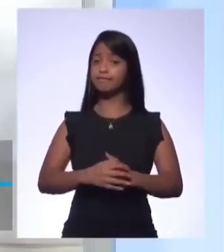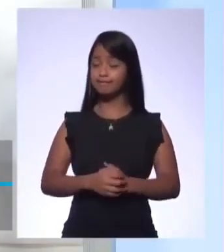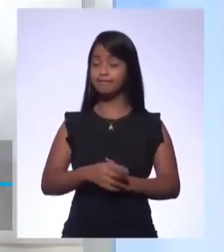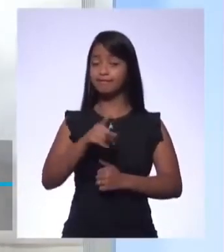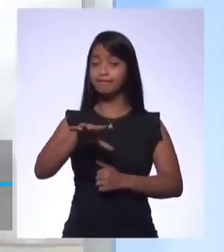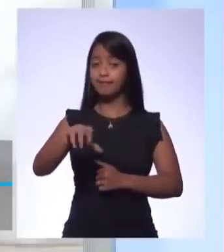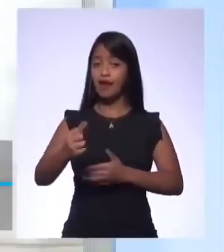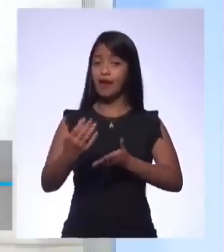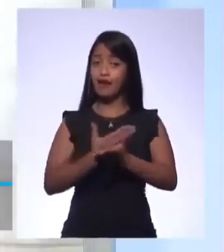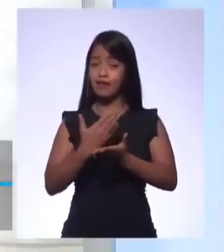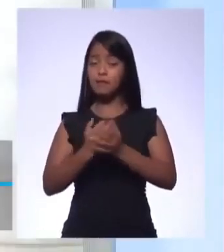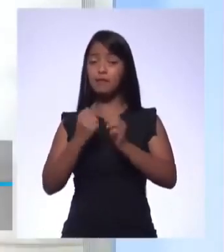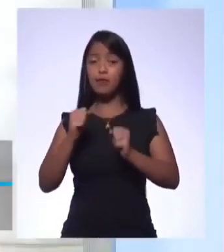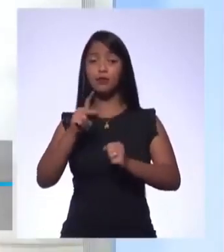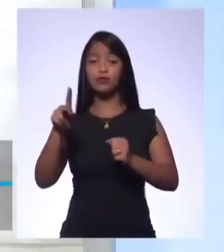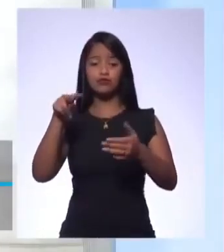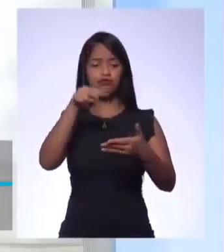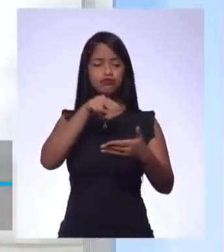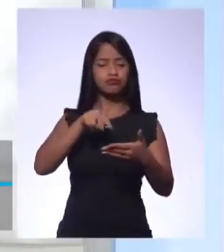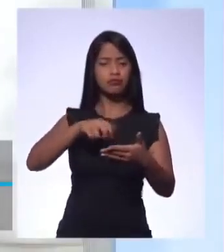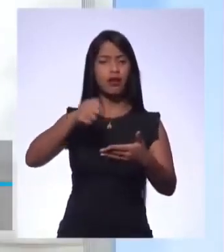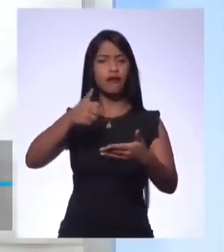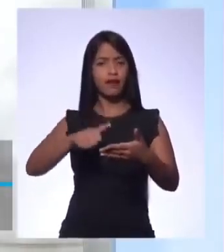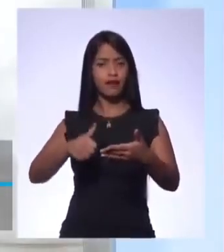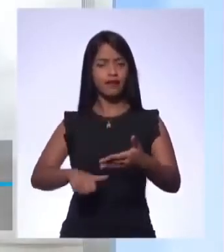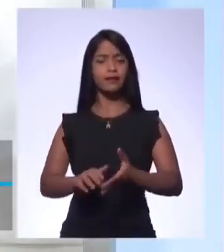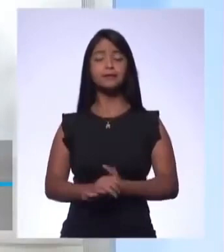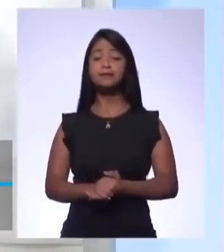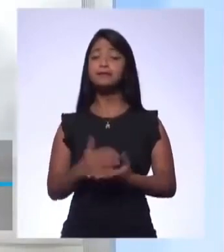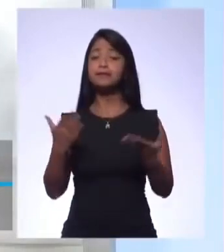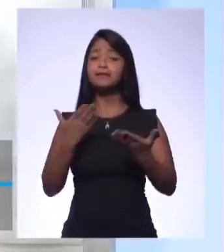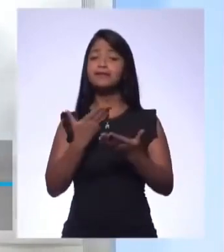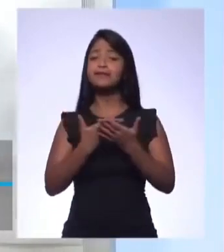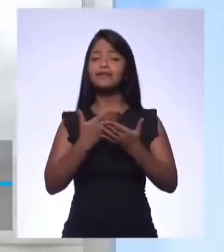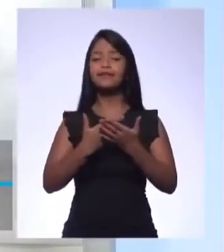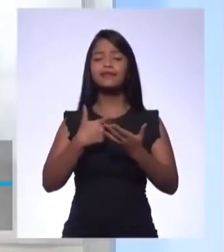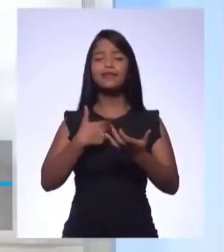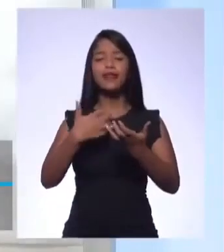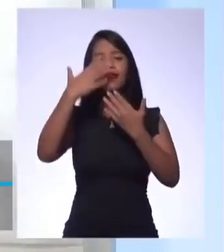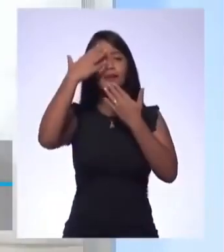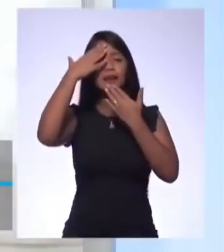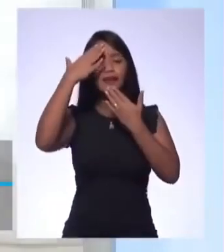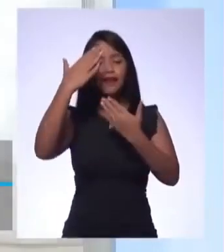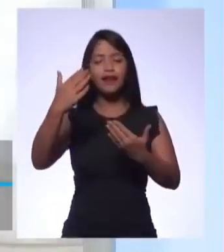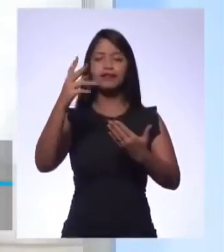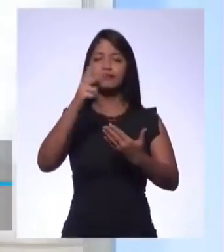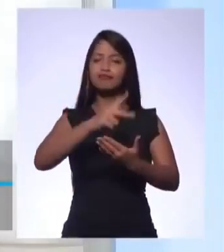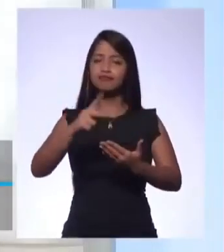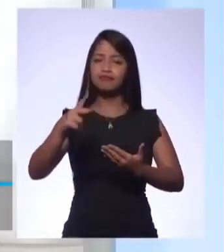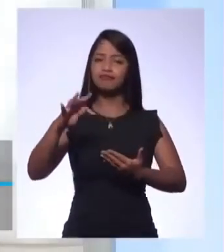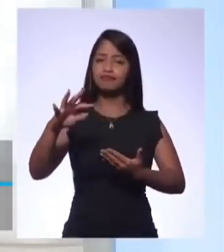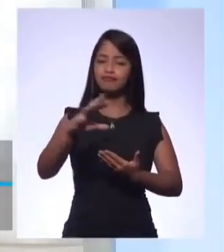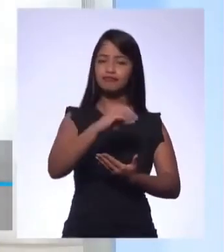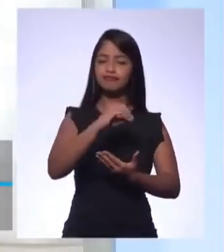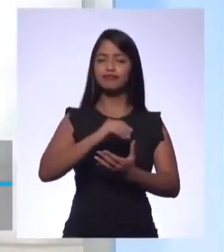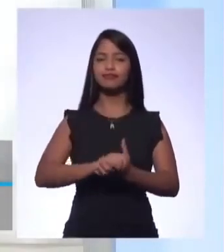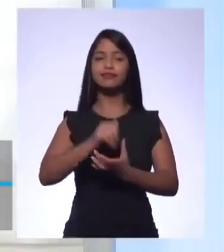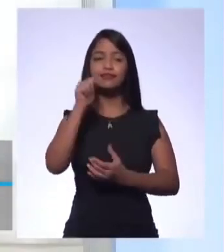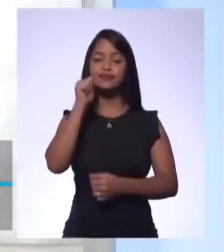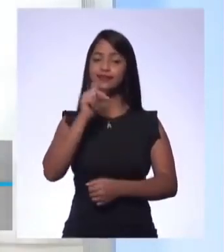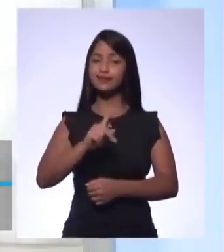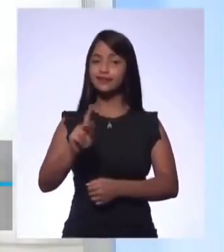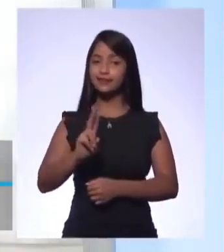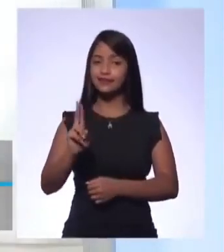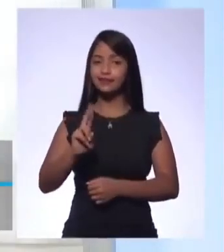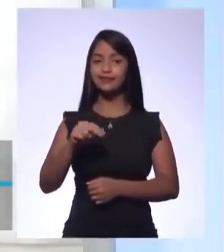a nossa aula de hoje, eu quero agradecer aos professores, como sempre, né? A professora